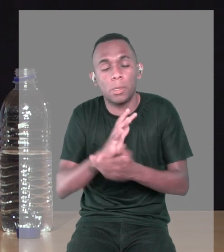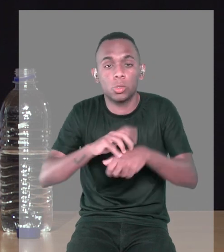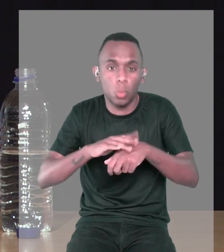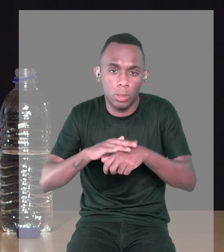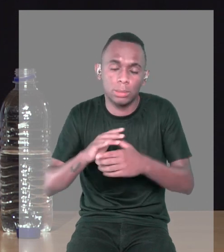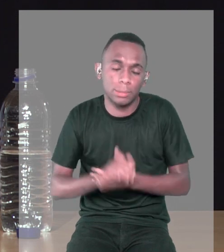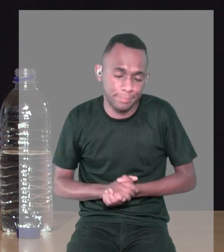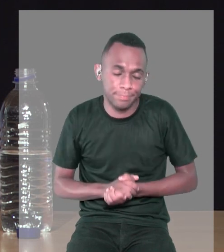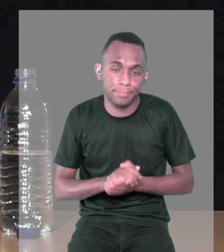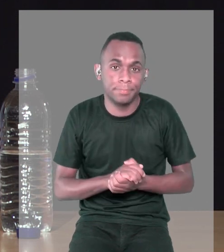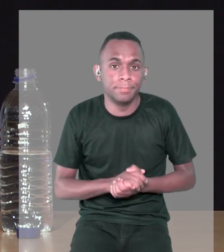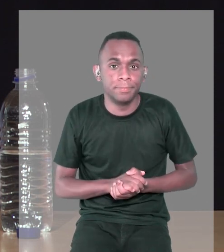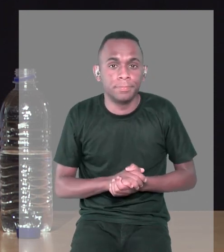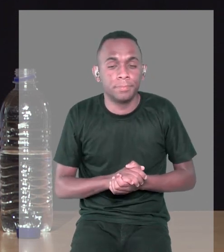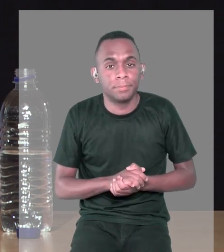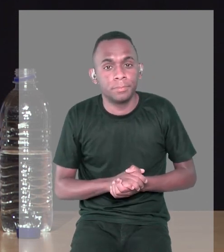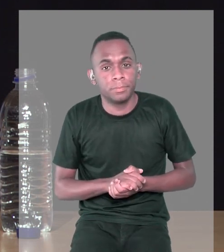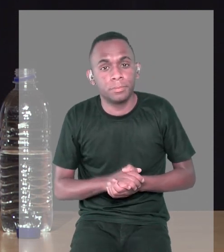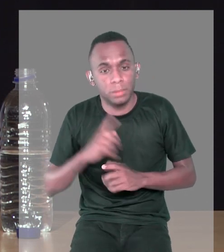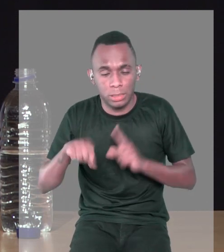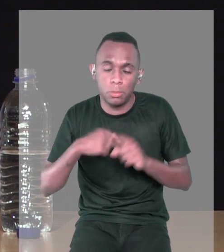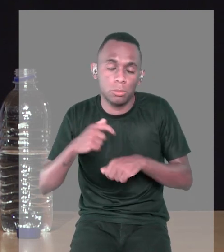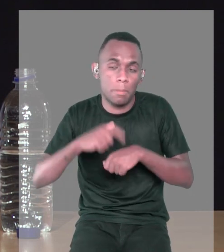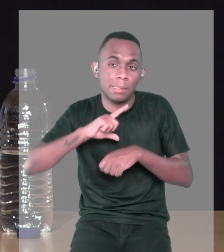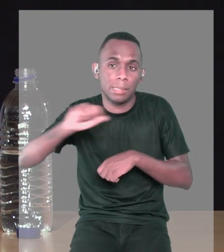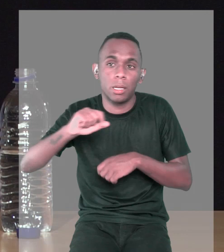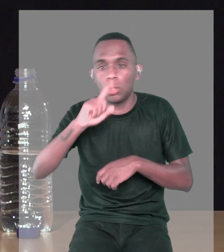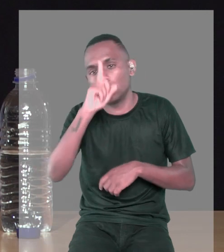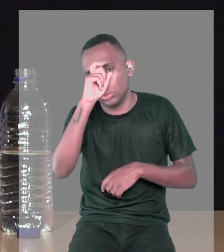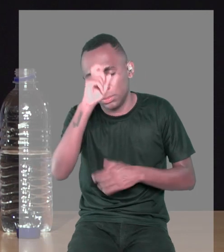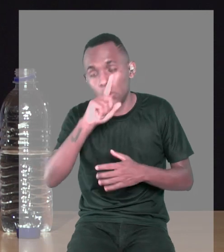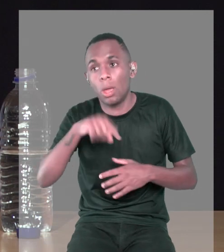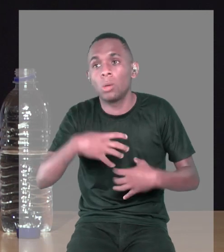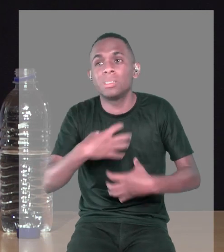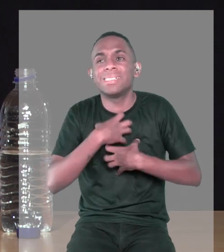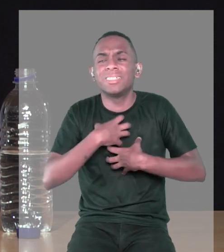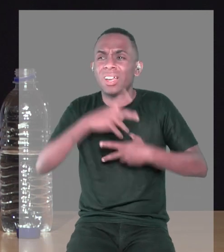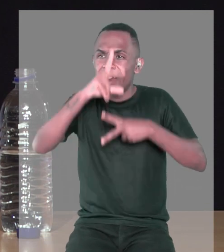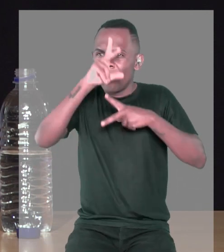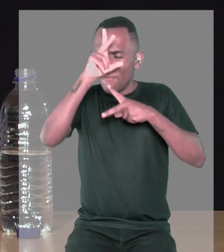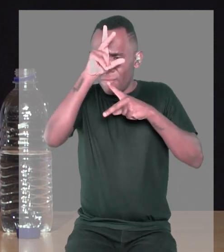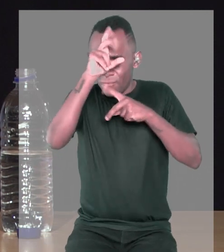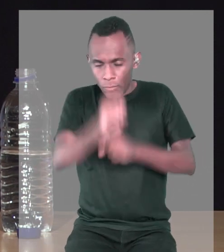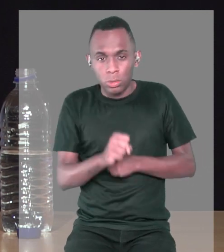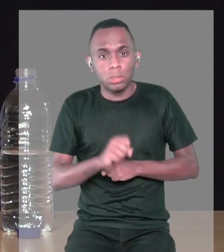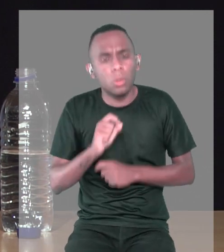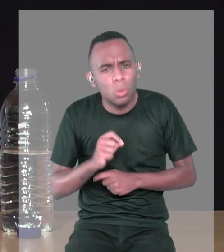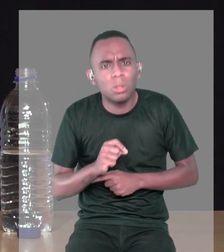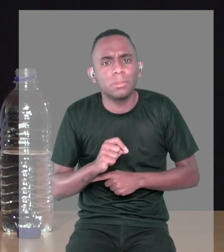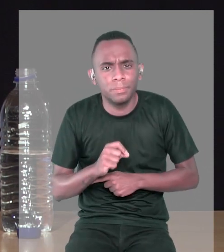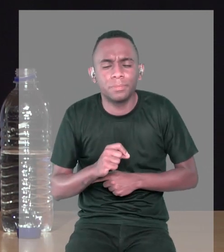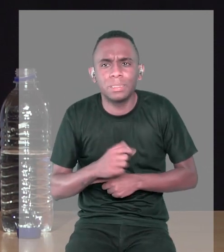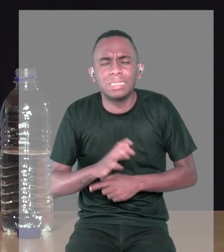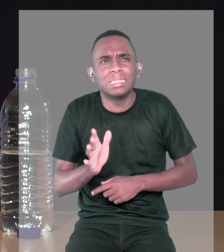álibis. Diz Paul Preciado, logo ao sair do hospital. Foi o que senti com a força de uma